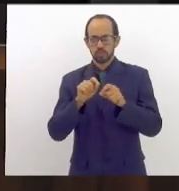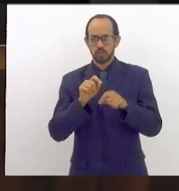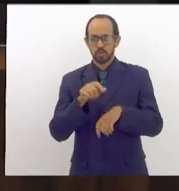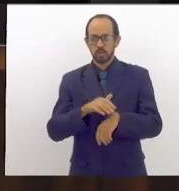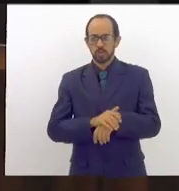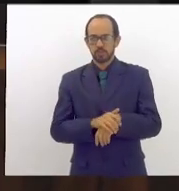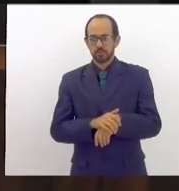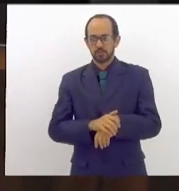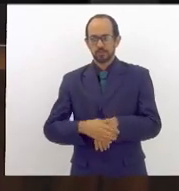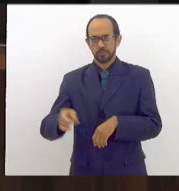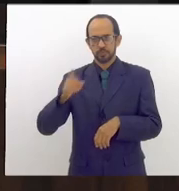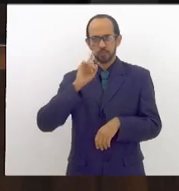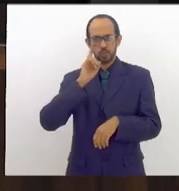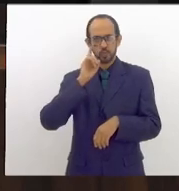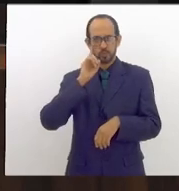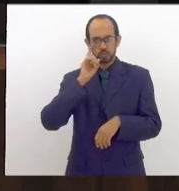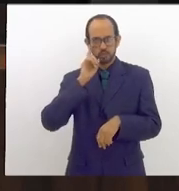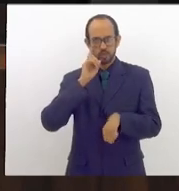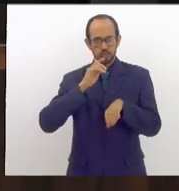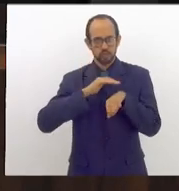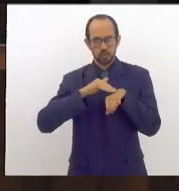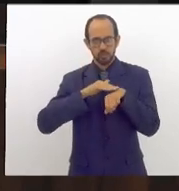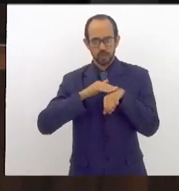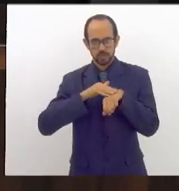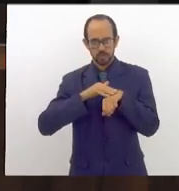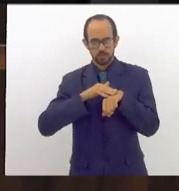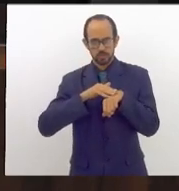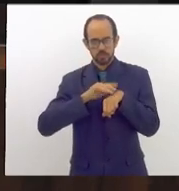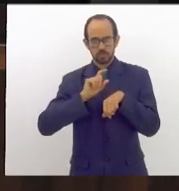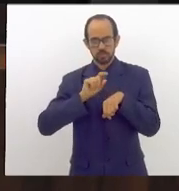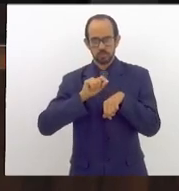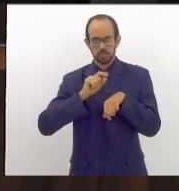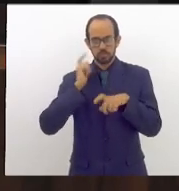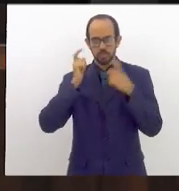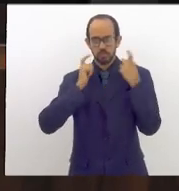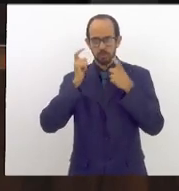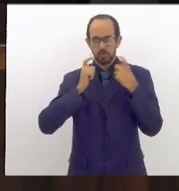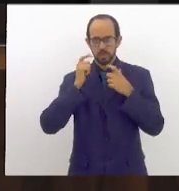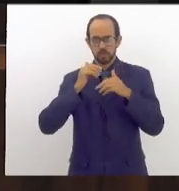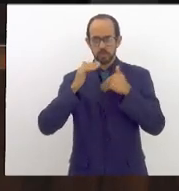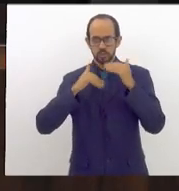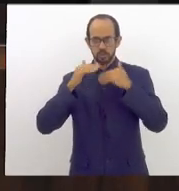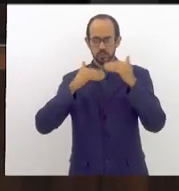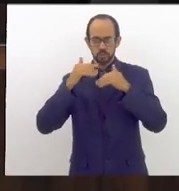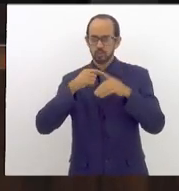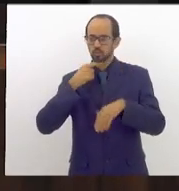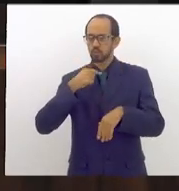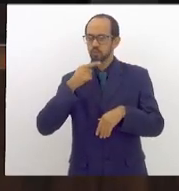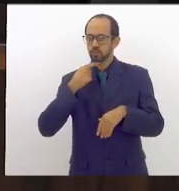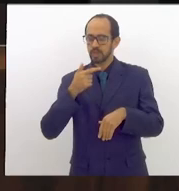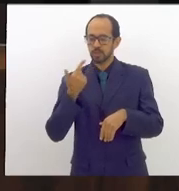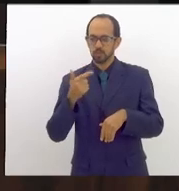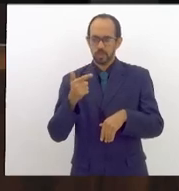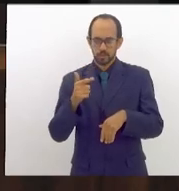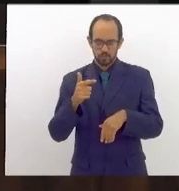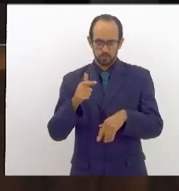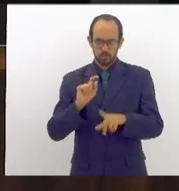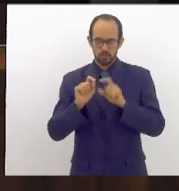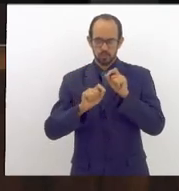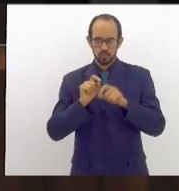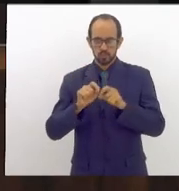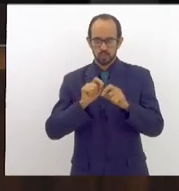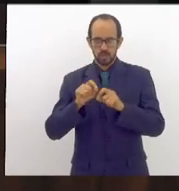diariamente conversa conosco com a preocupação do que a gente avançou até aqui eu não tenho dúvida até aqui